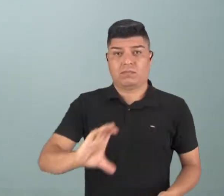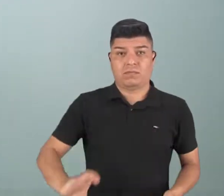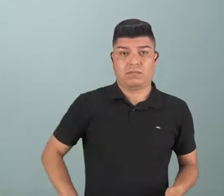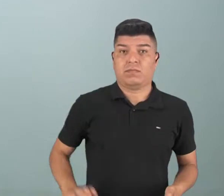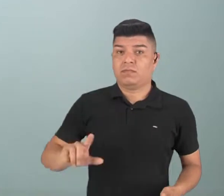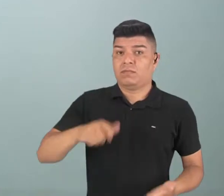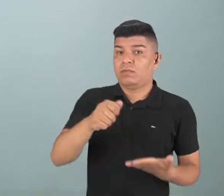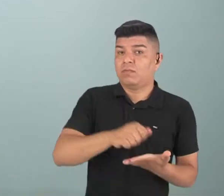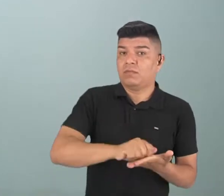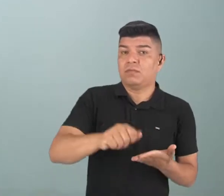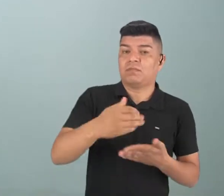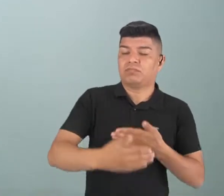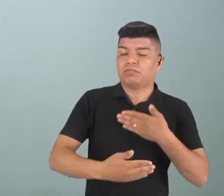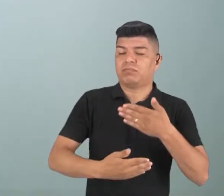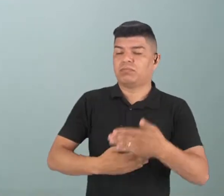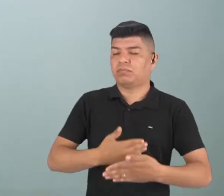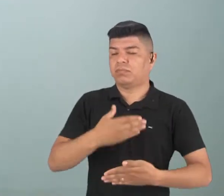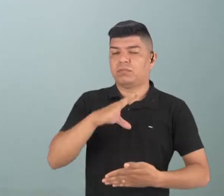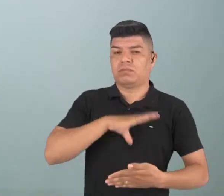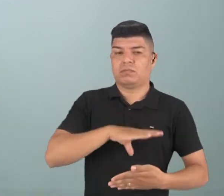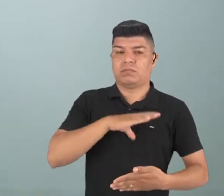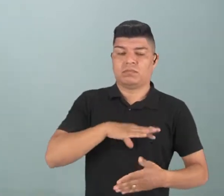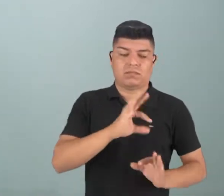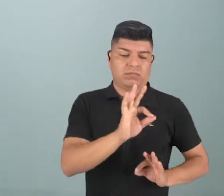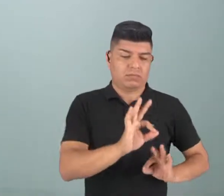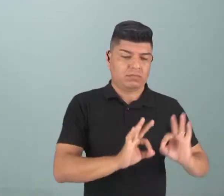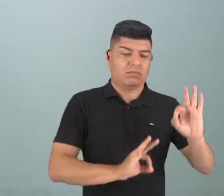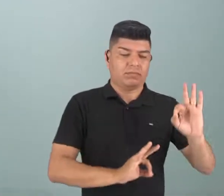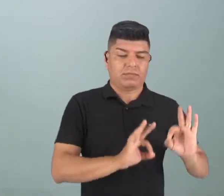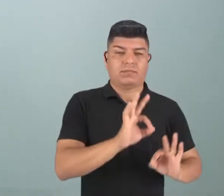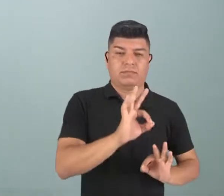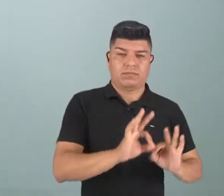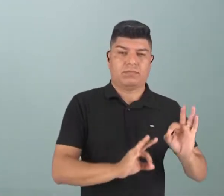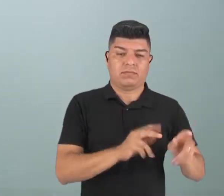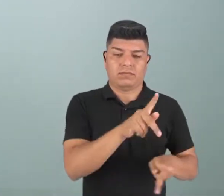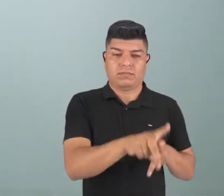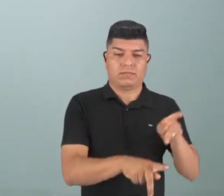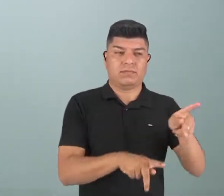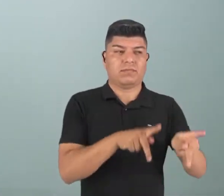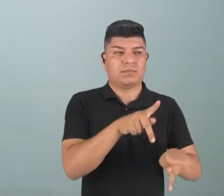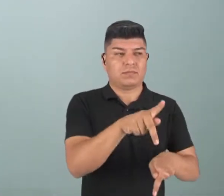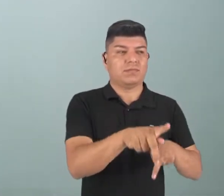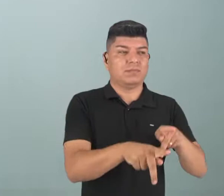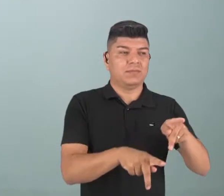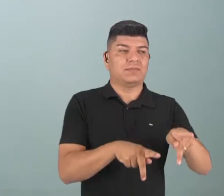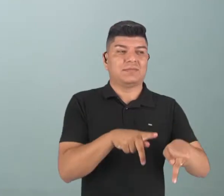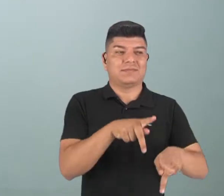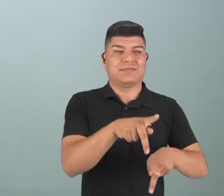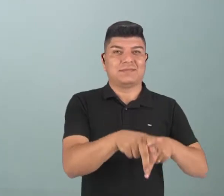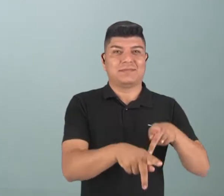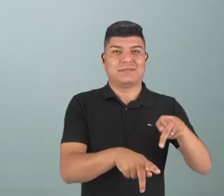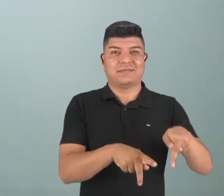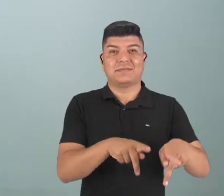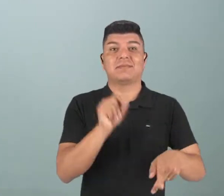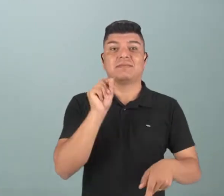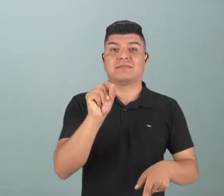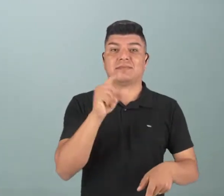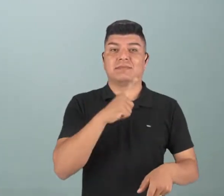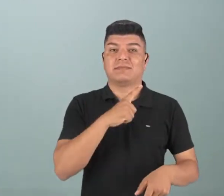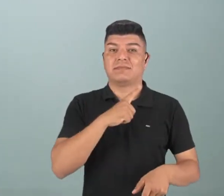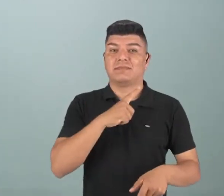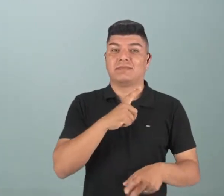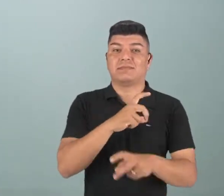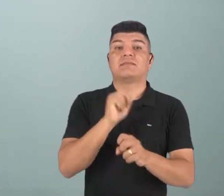escrita, o tempo foi passando, as cidades foram se organizando, as civilizações foram se consolidando e nós temos